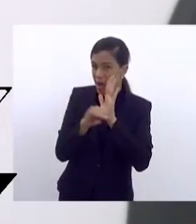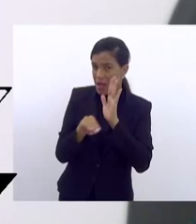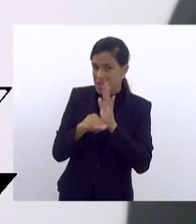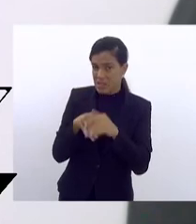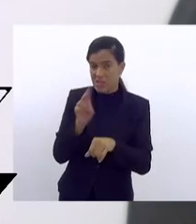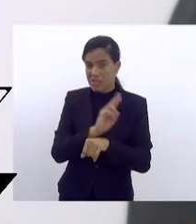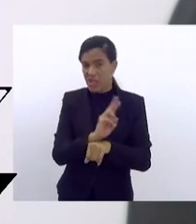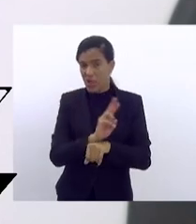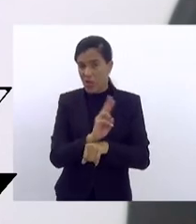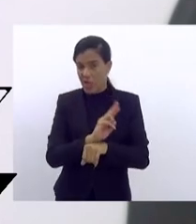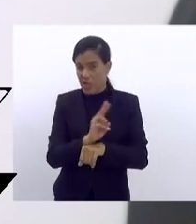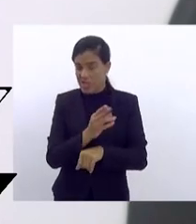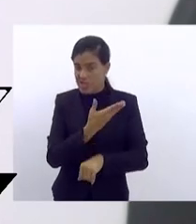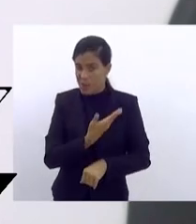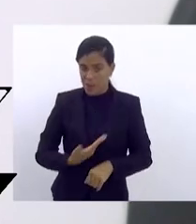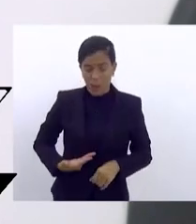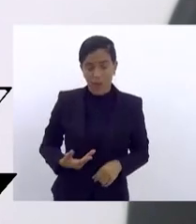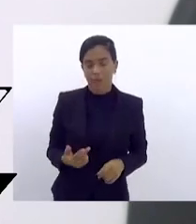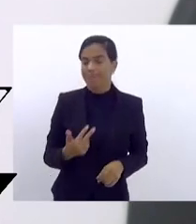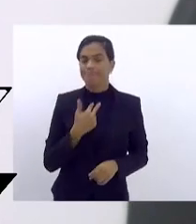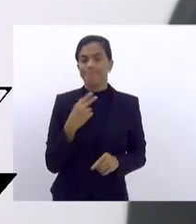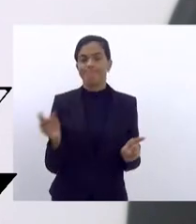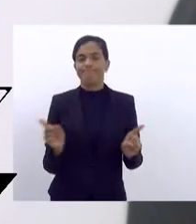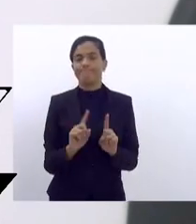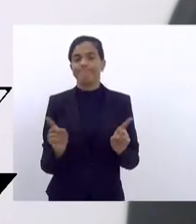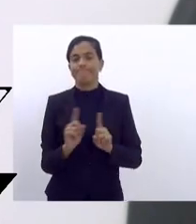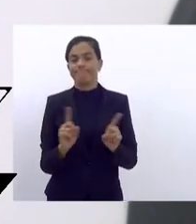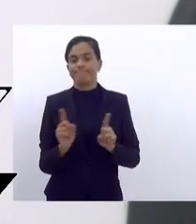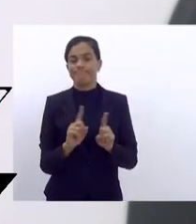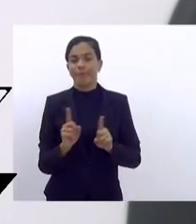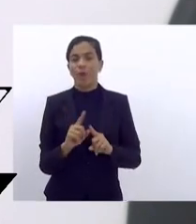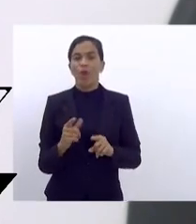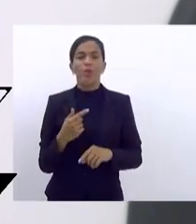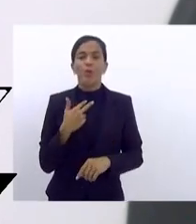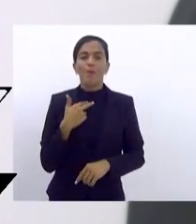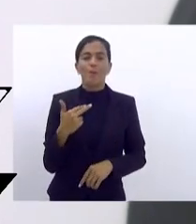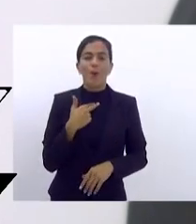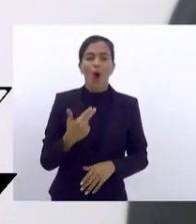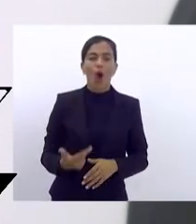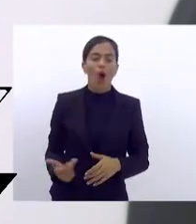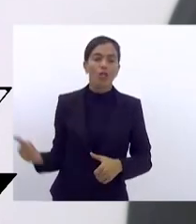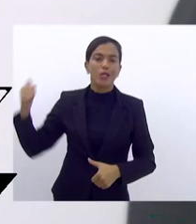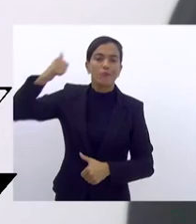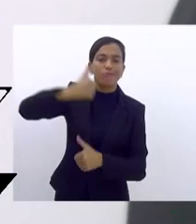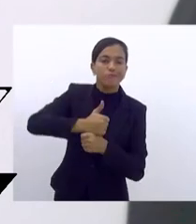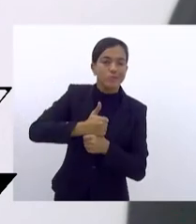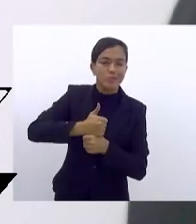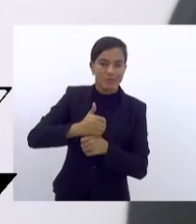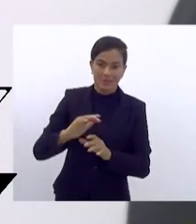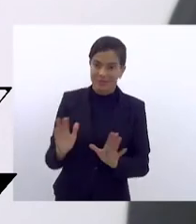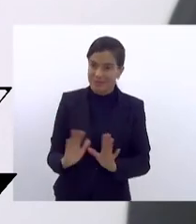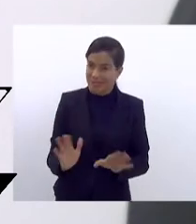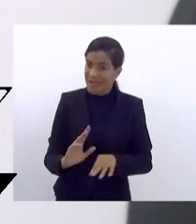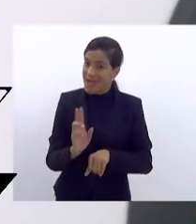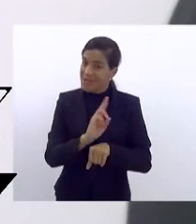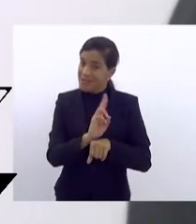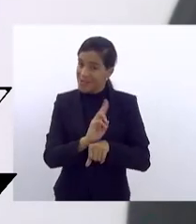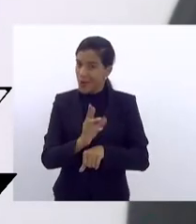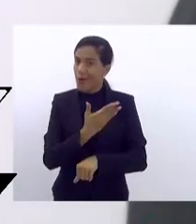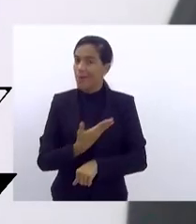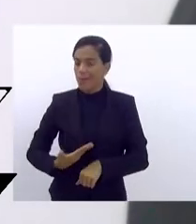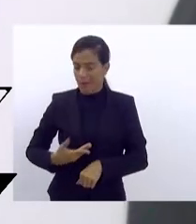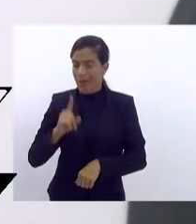segurança pública não pode haver sobreposição de atuações a segurança pública é